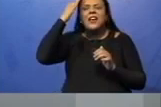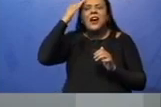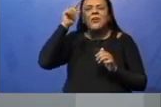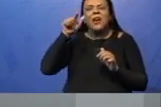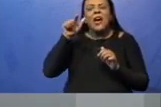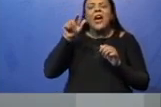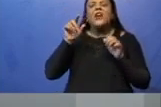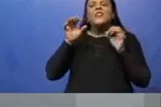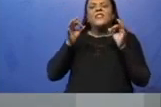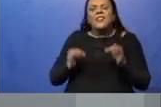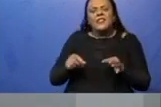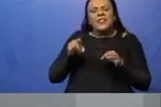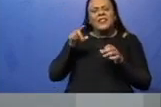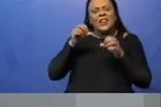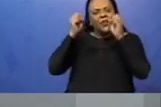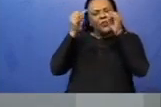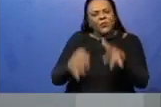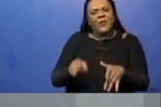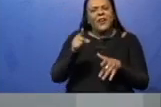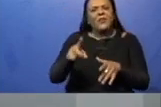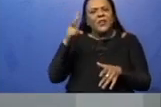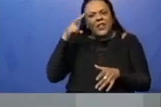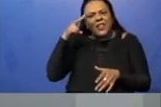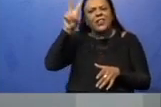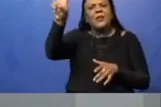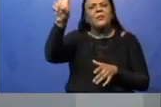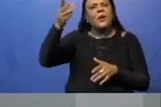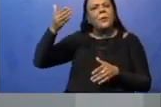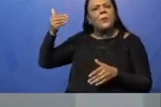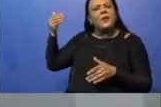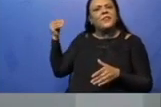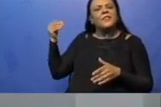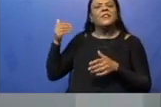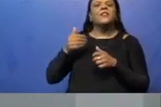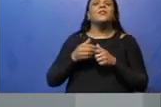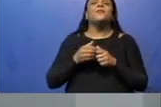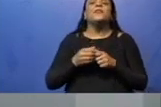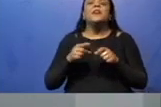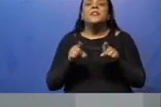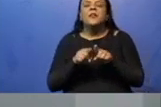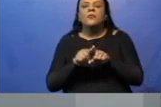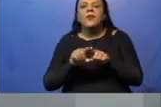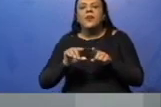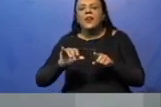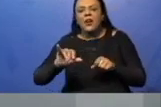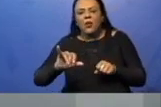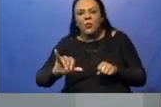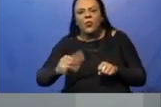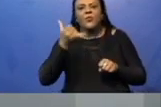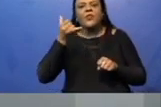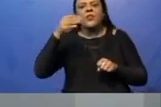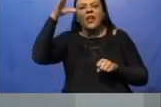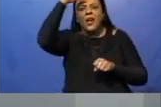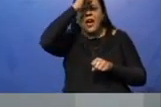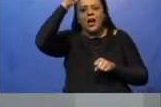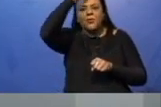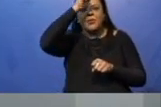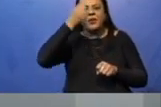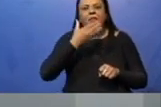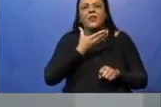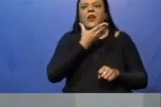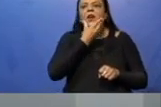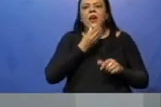falar, eu já vi isso, eu sei isso. E a gente vai aproveitar e falar um pouquinho também sobre narrador, sobre ordenação